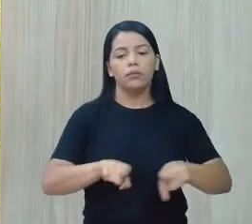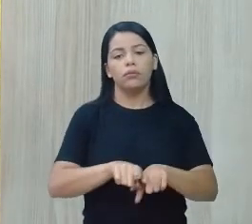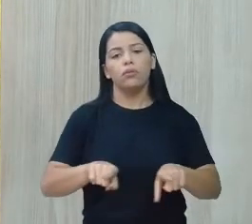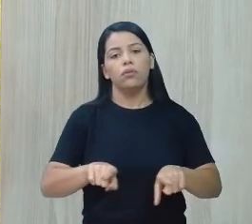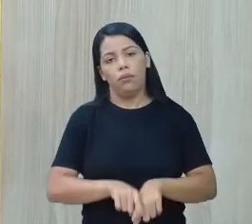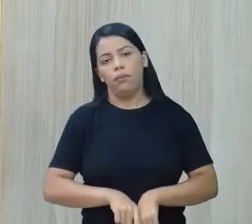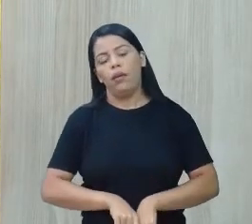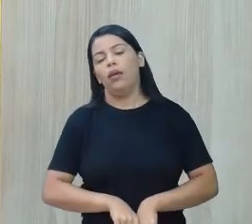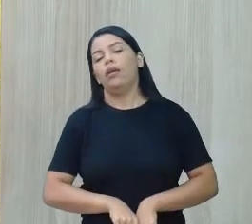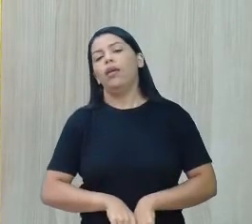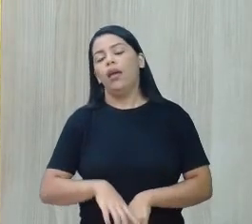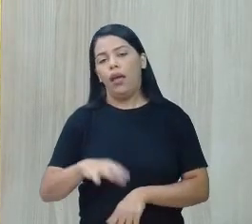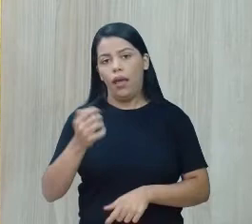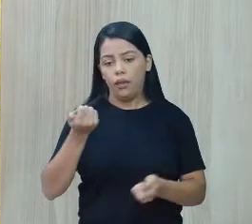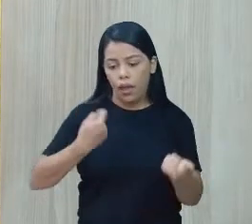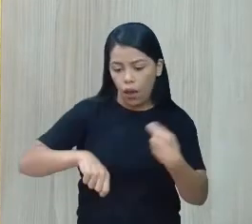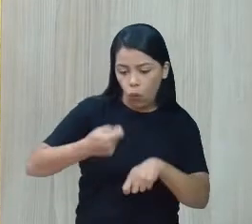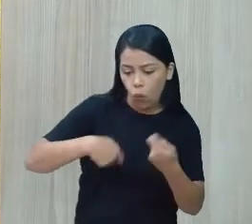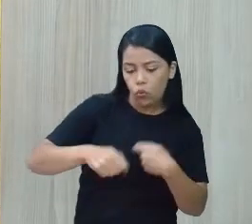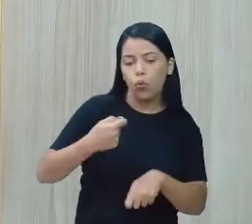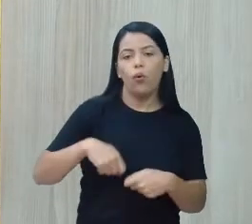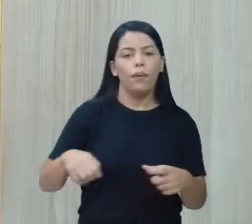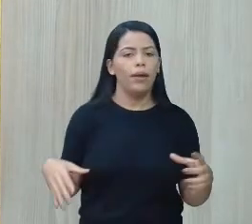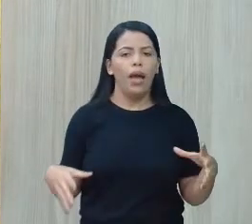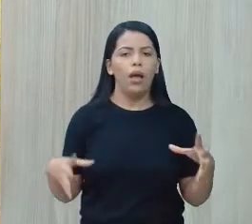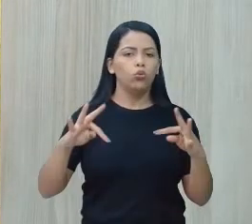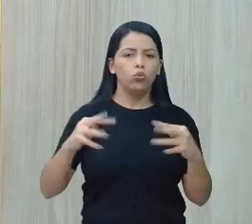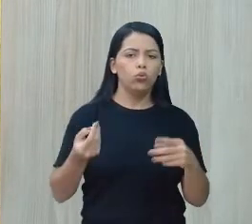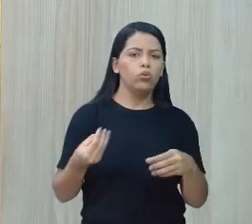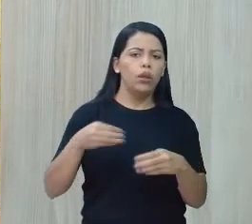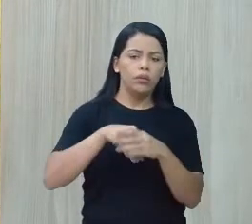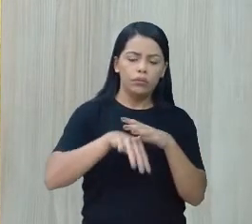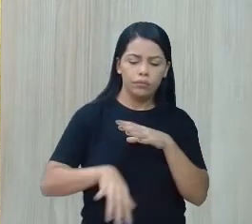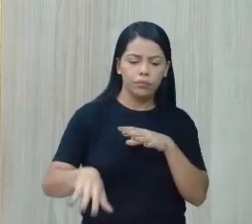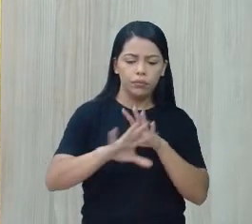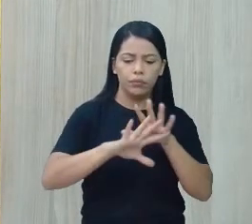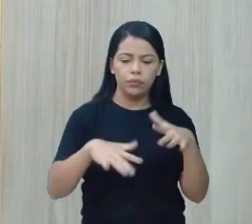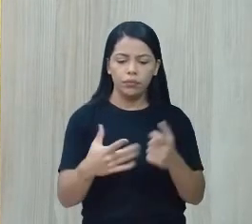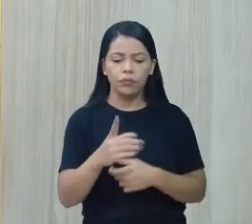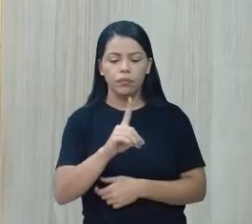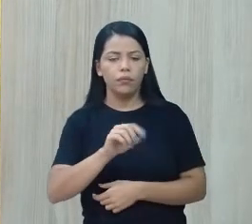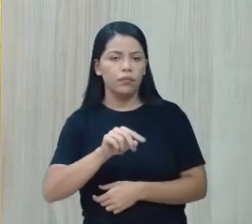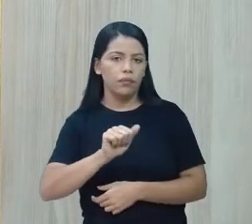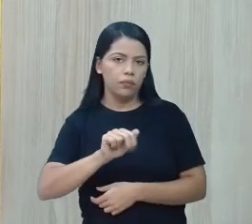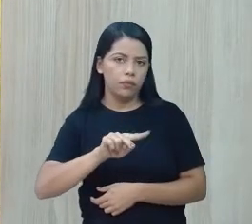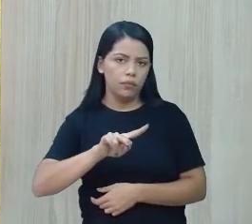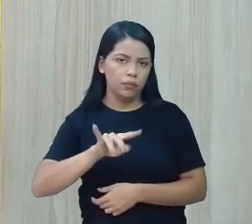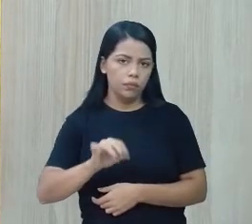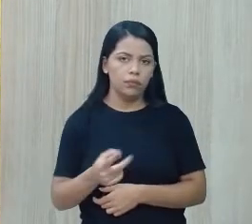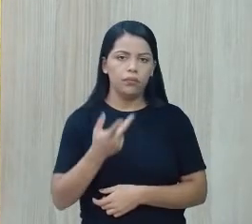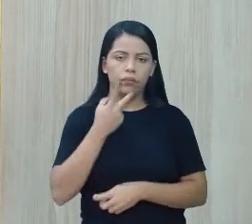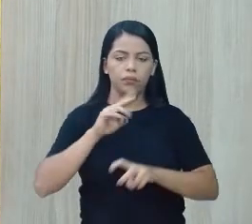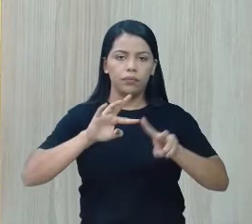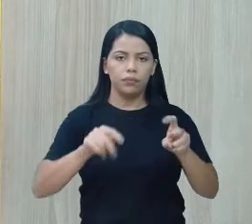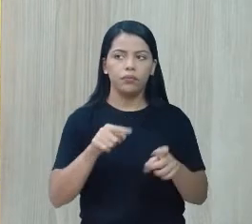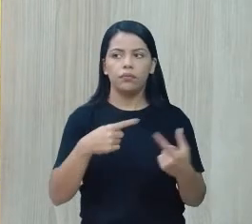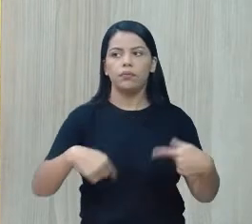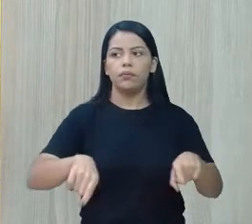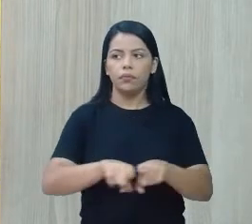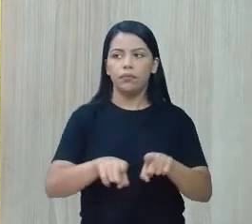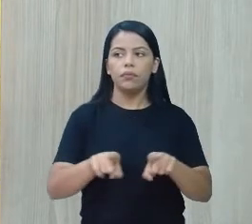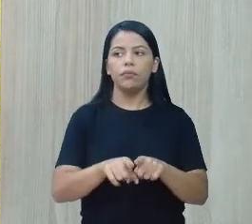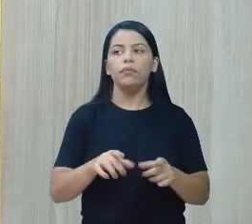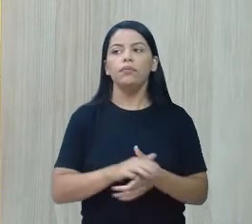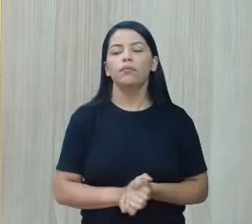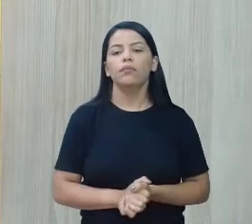dentro dessa definição de territorialidade. Tá? E quando o Davi aqui pergunta a questão do território inimigo, também. Não é? Sim.